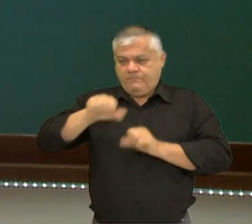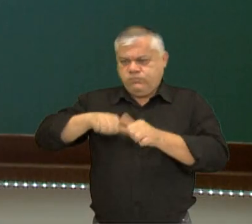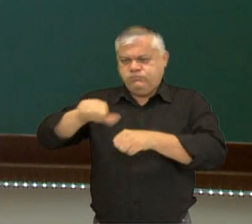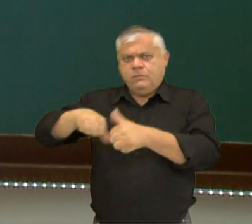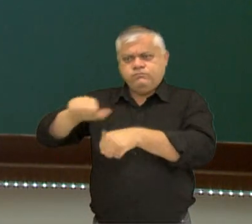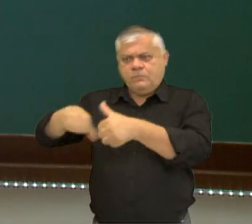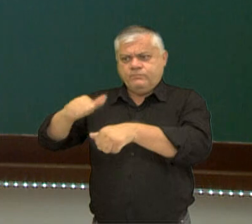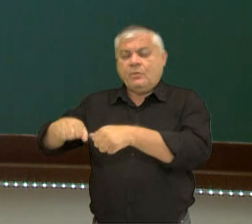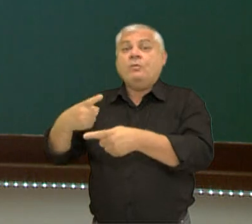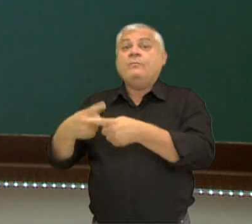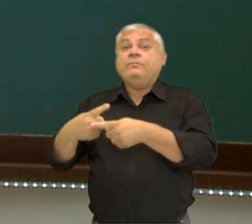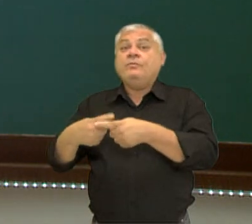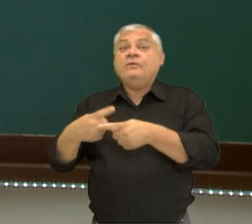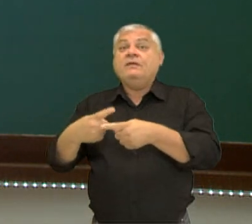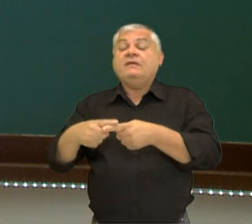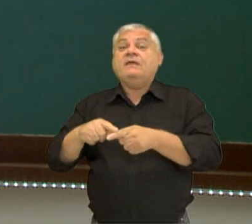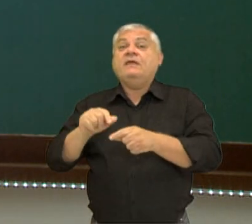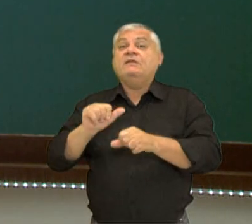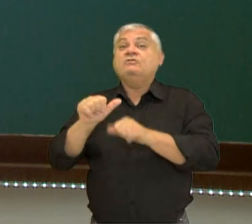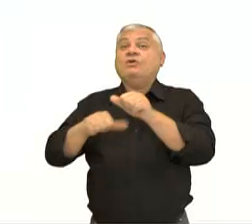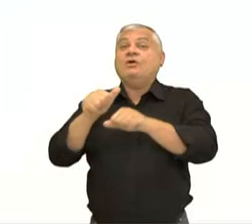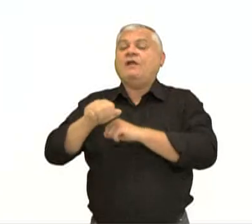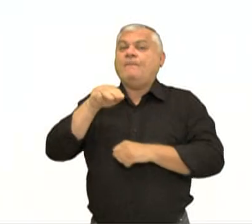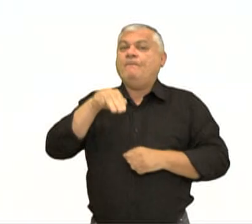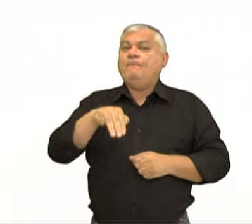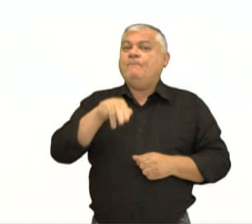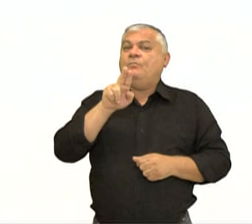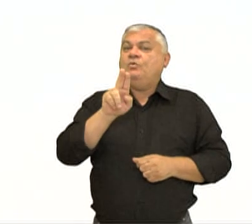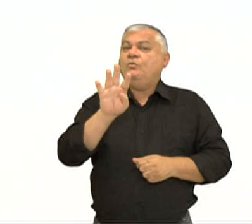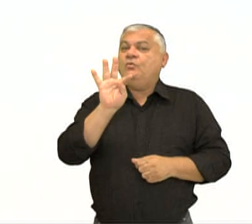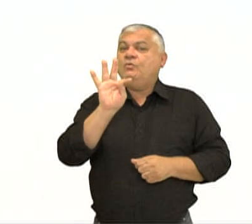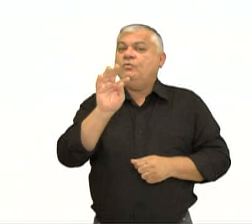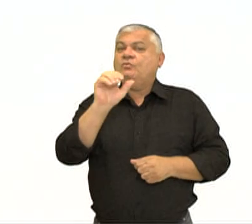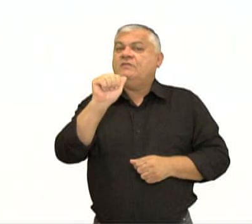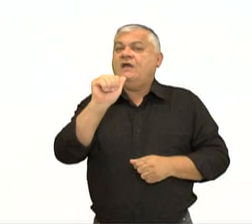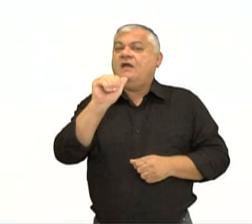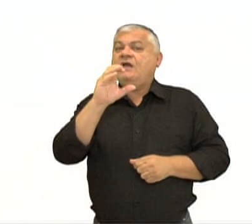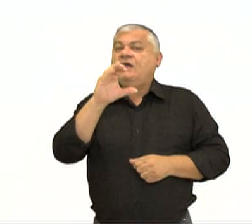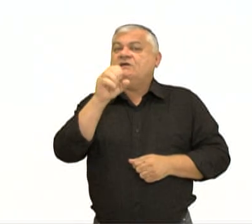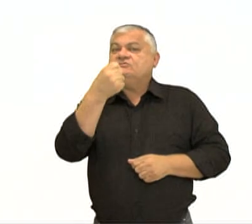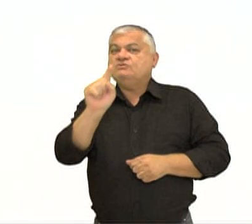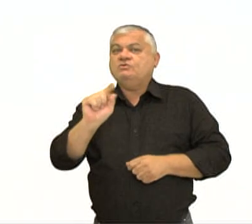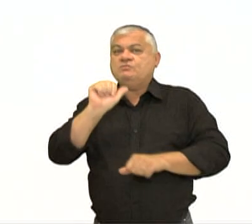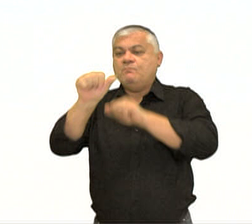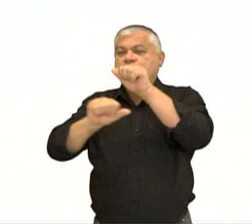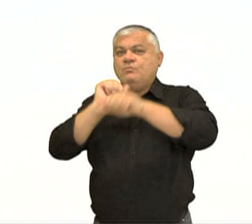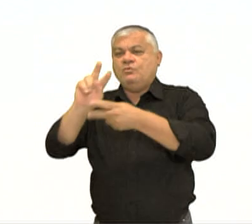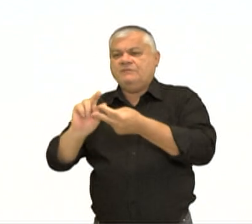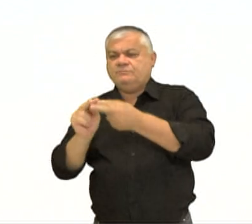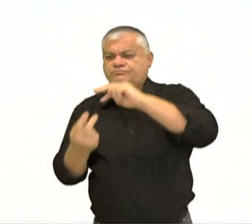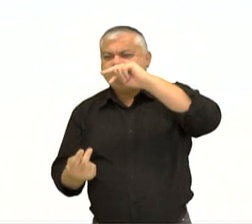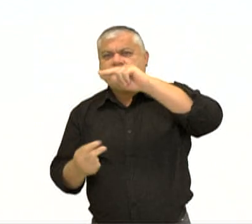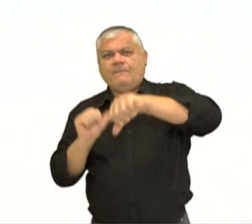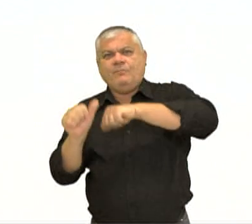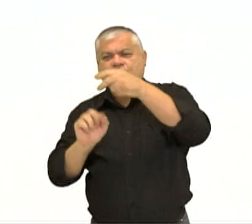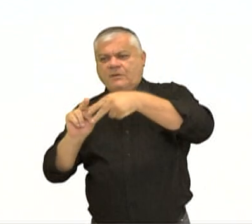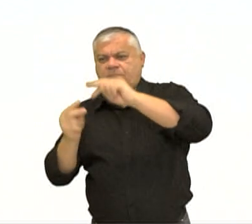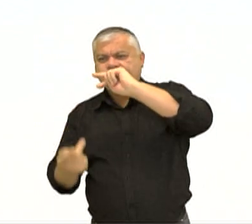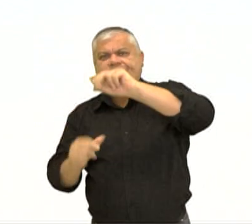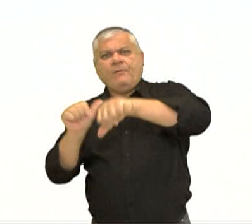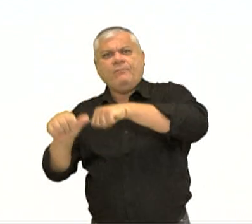variantes surgem a partir de mutações, ou seja, mudanças na genética do vírus que